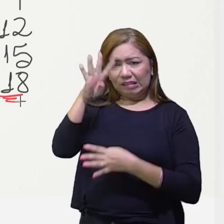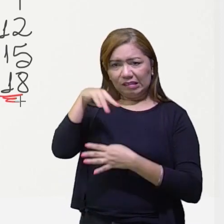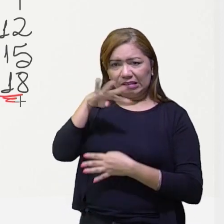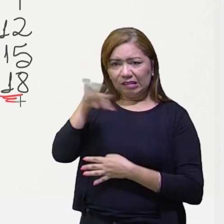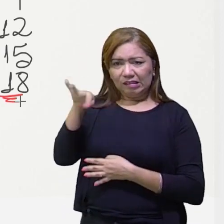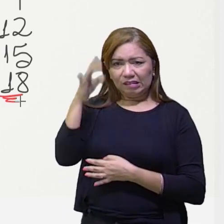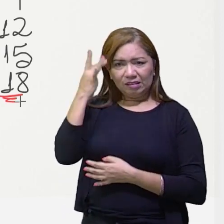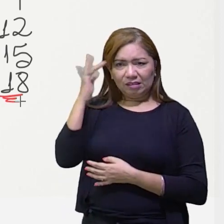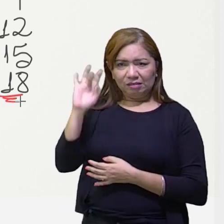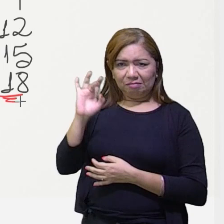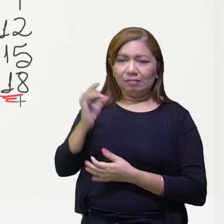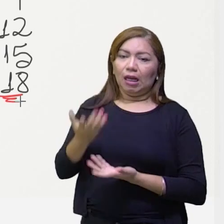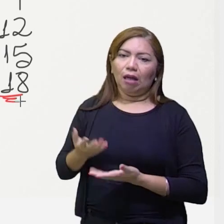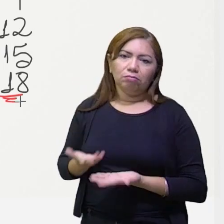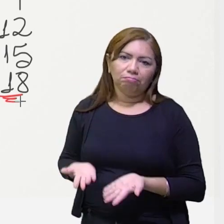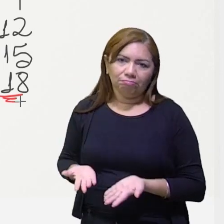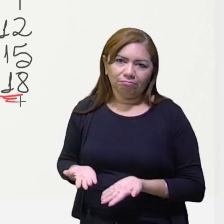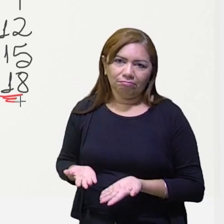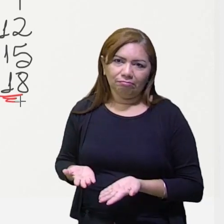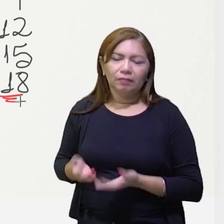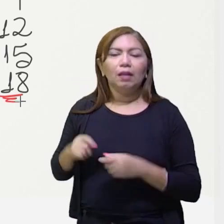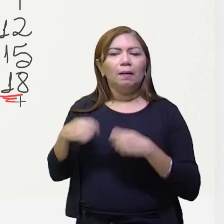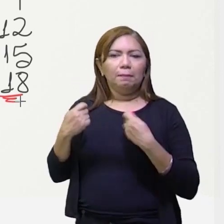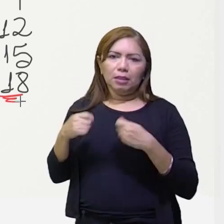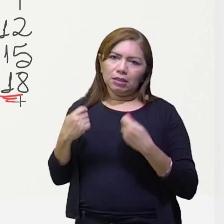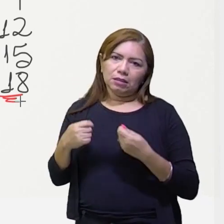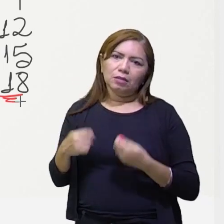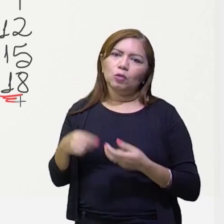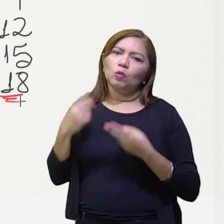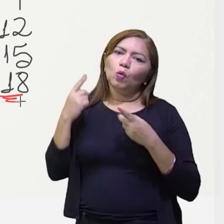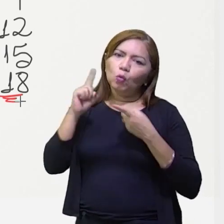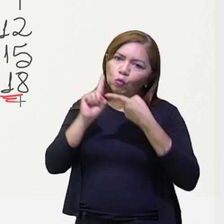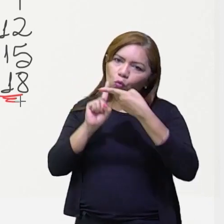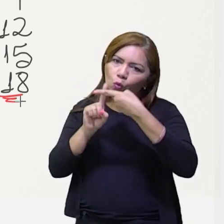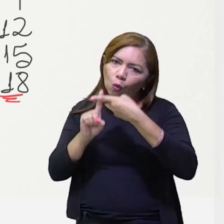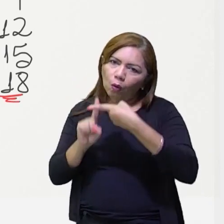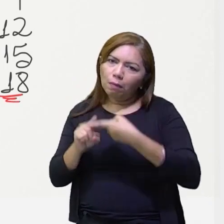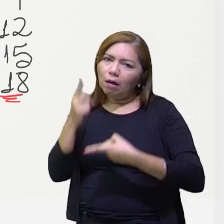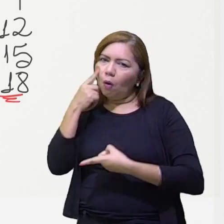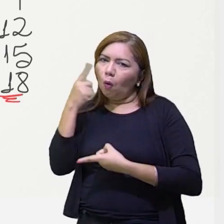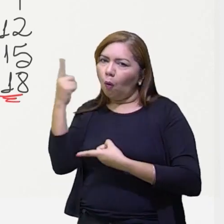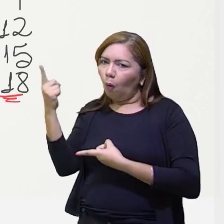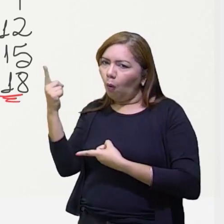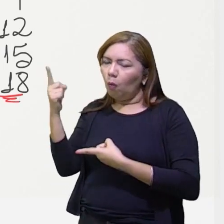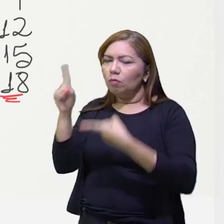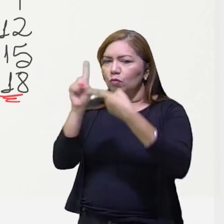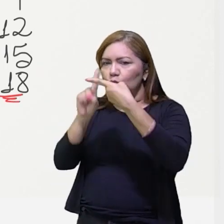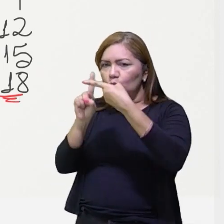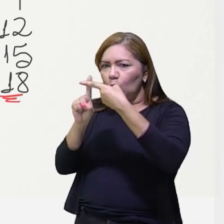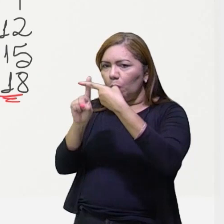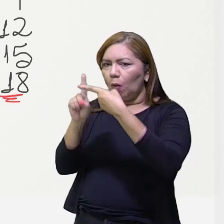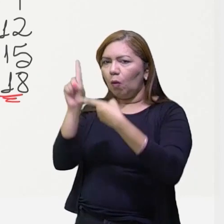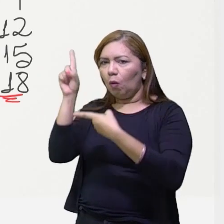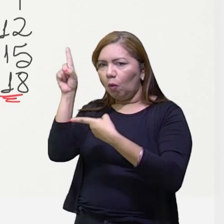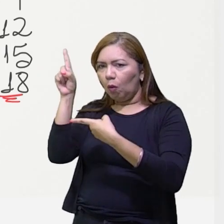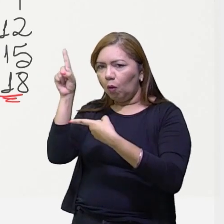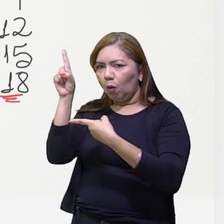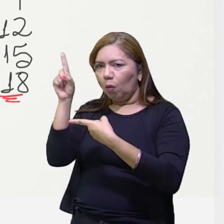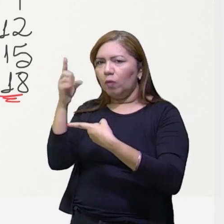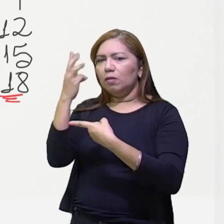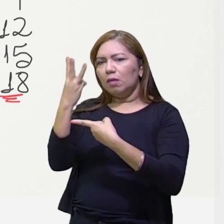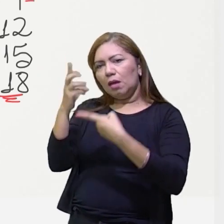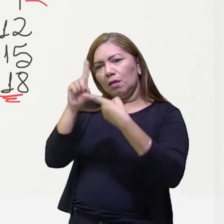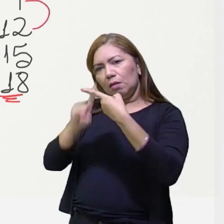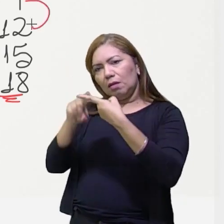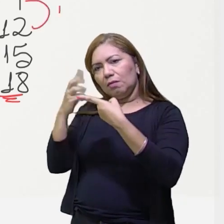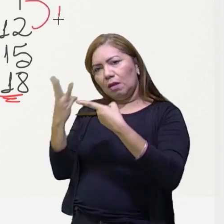tabuada, a partir do 3 é só você ir somando mais 3. Ó. 3 mais 3, 6. Ó, mais 3, 6. 6 mais